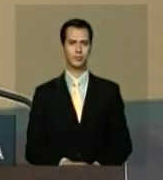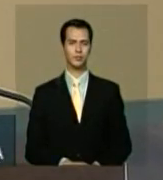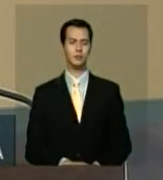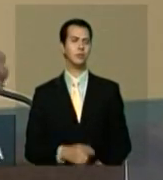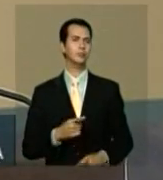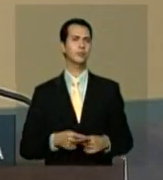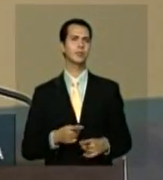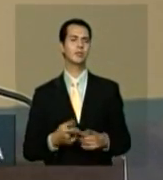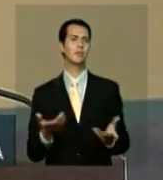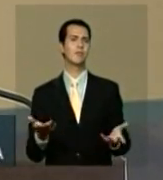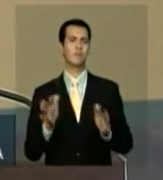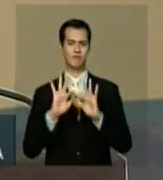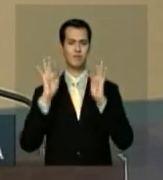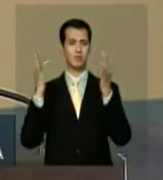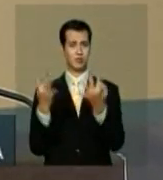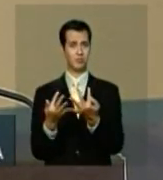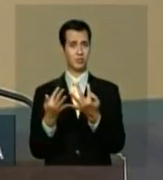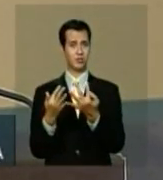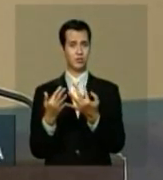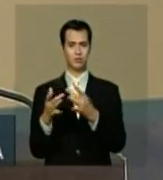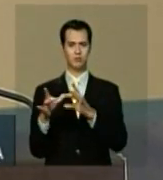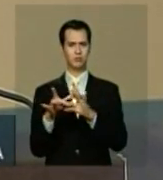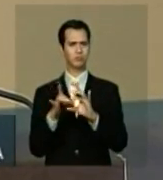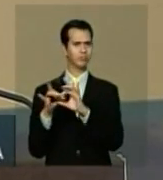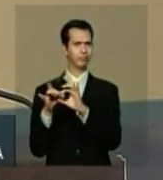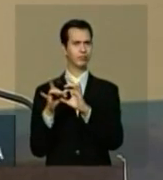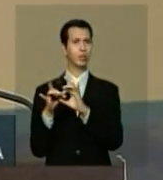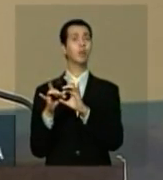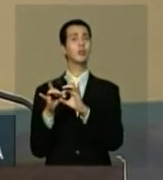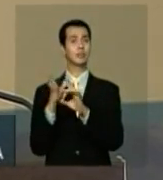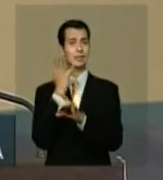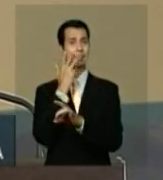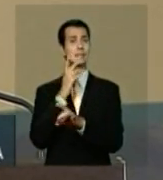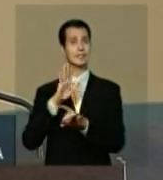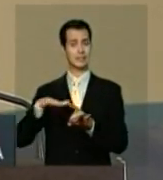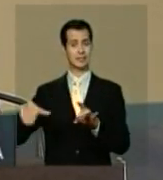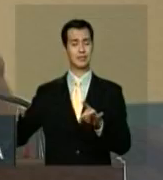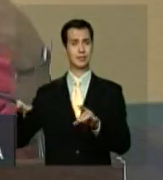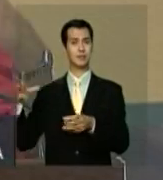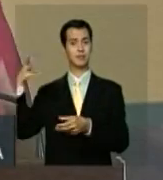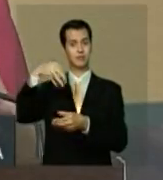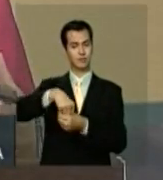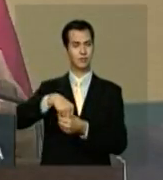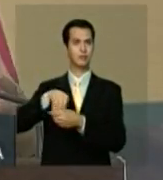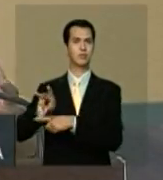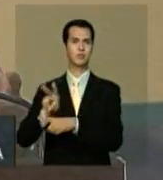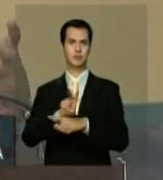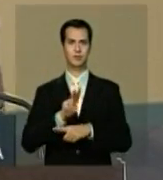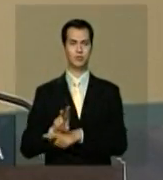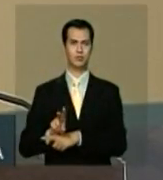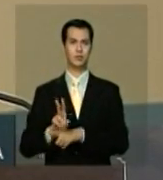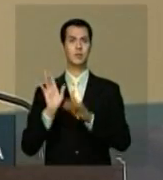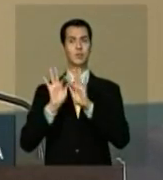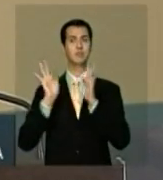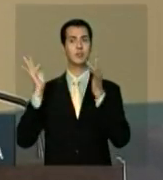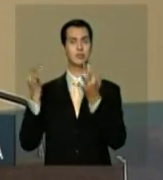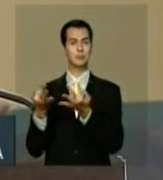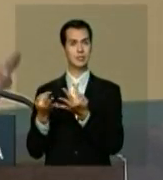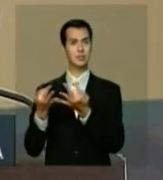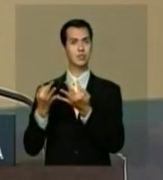unidade de proteção das Crianças a família é uma invenção humana de